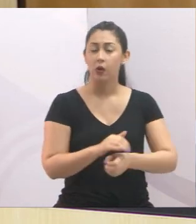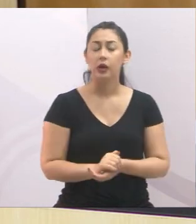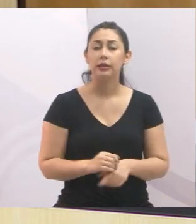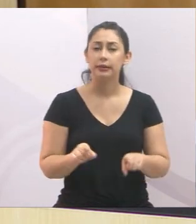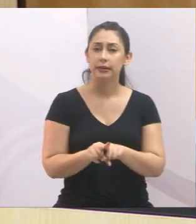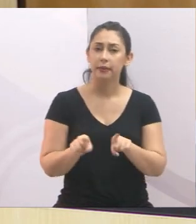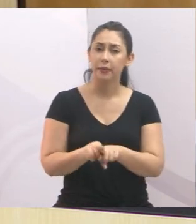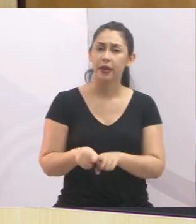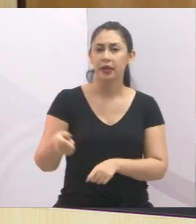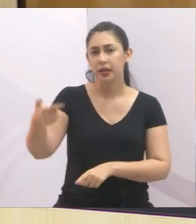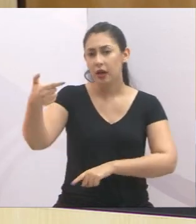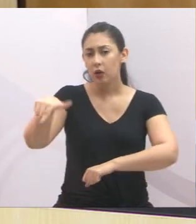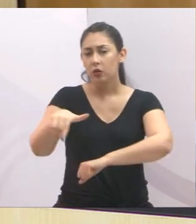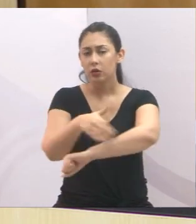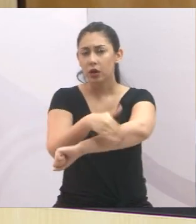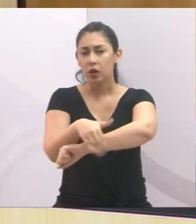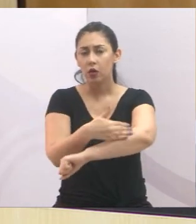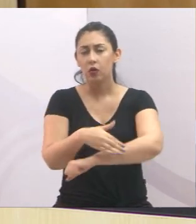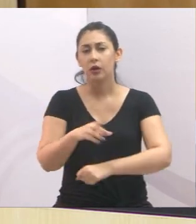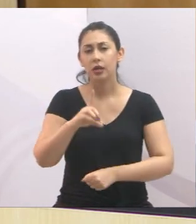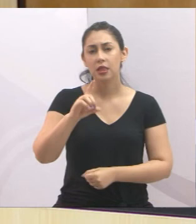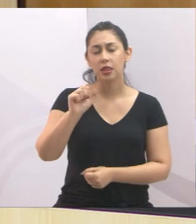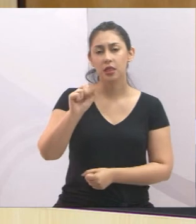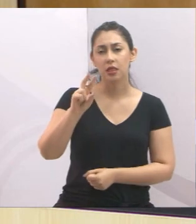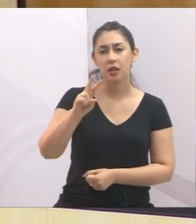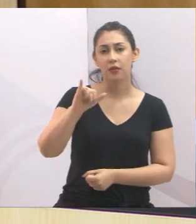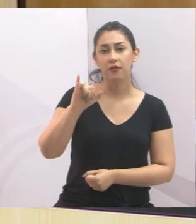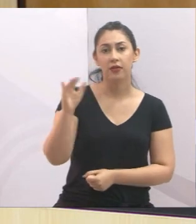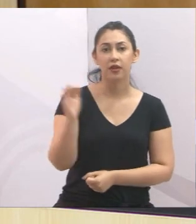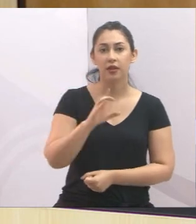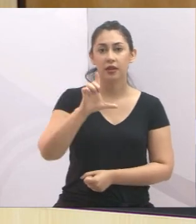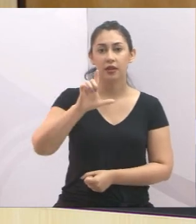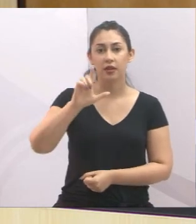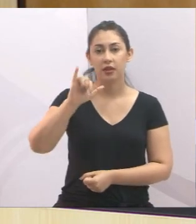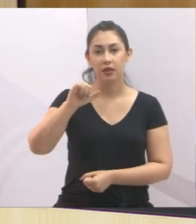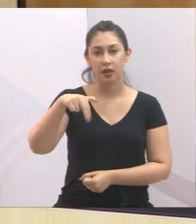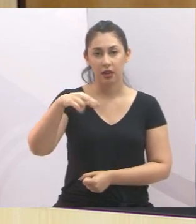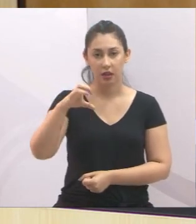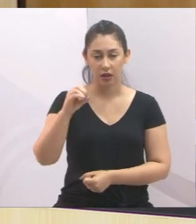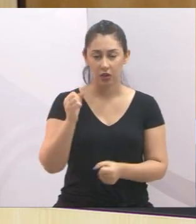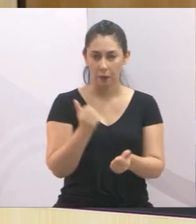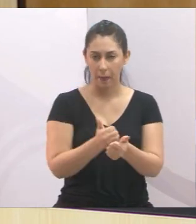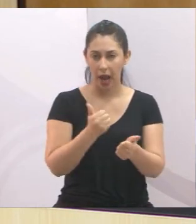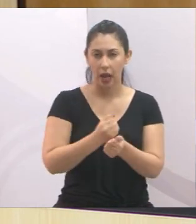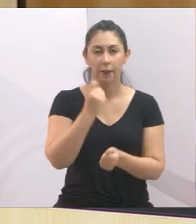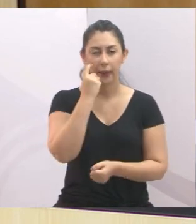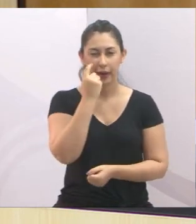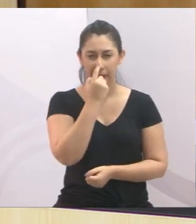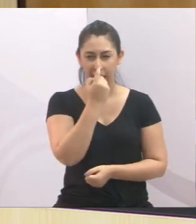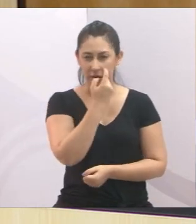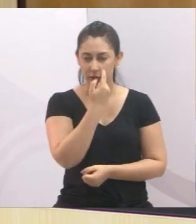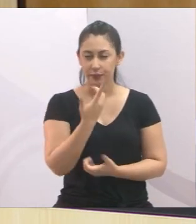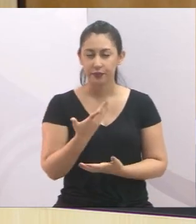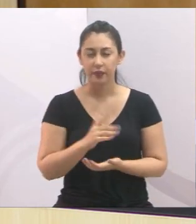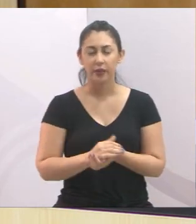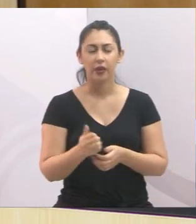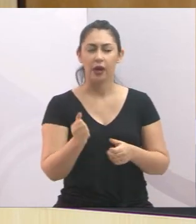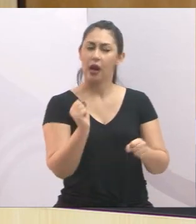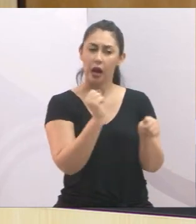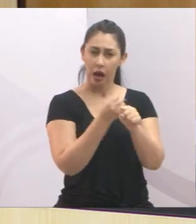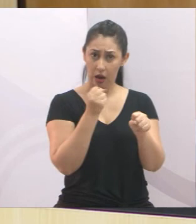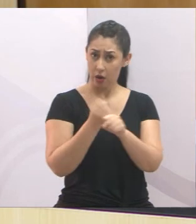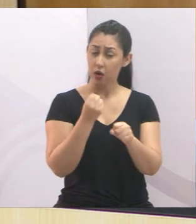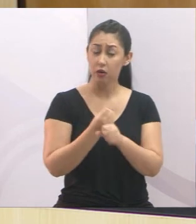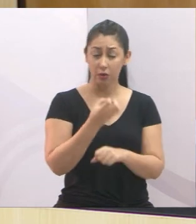ligação da Avenida Engenheiro Davi Monteiro Lino com o Parque Meia Lua. Considerando que essas obras, que trarão grandes benefícios para toda a população de